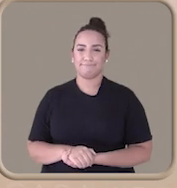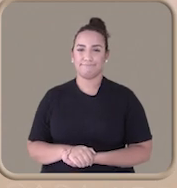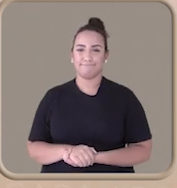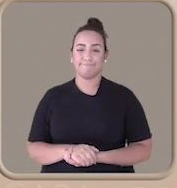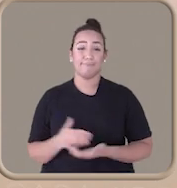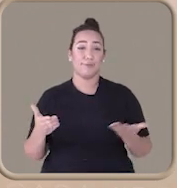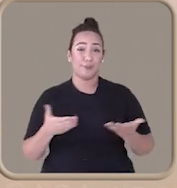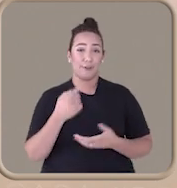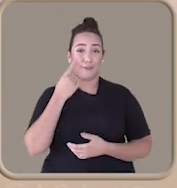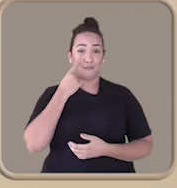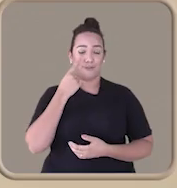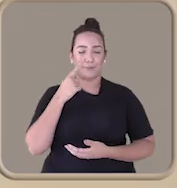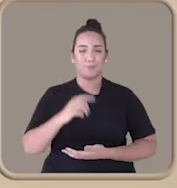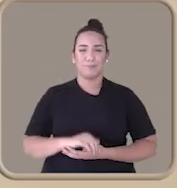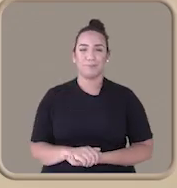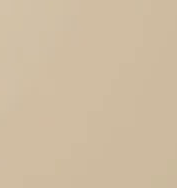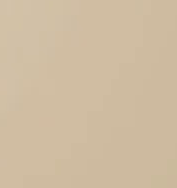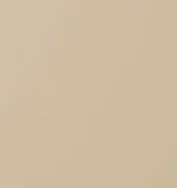Vamos ler ele?